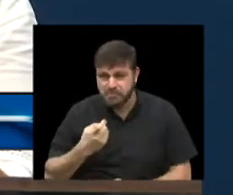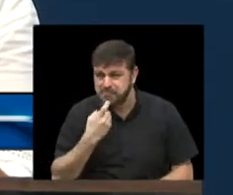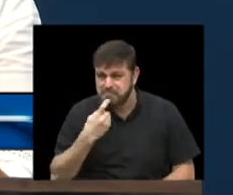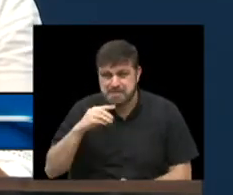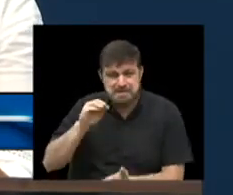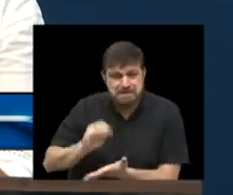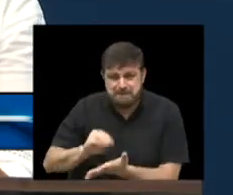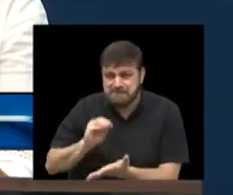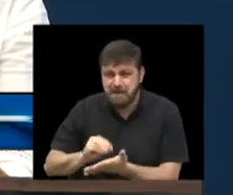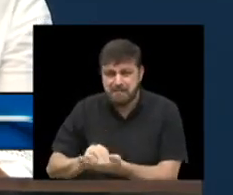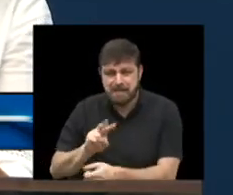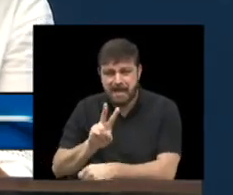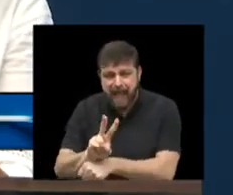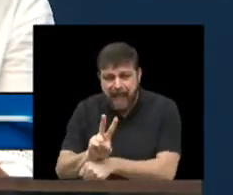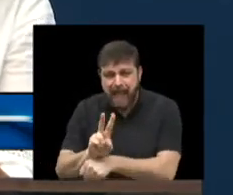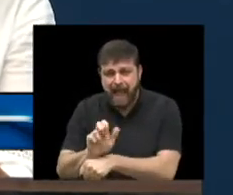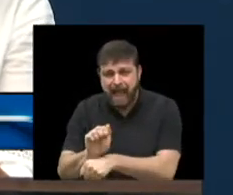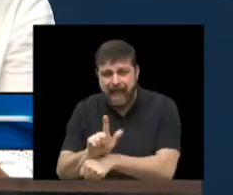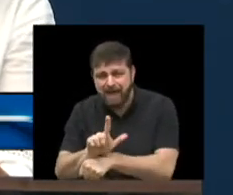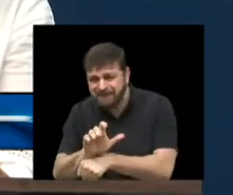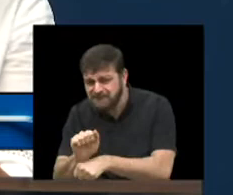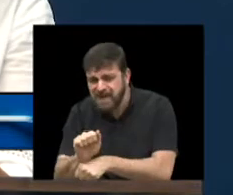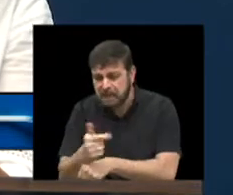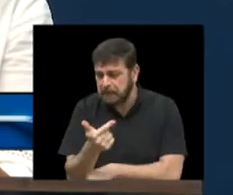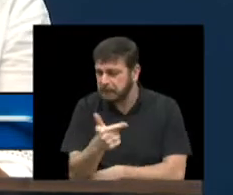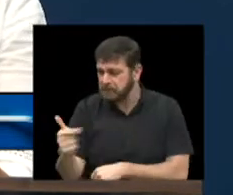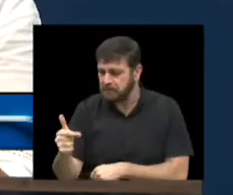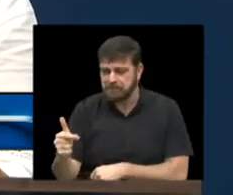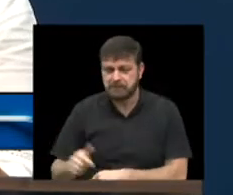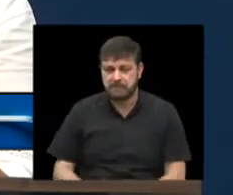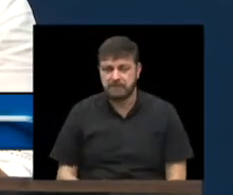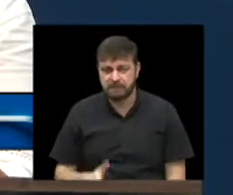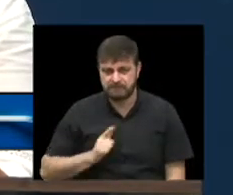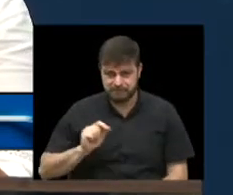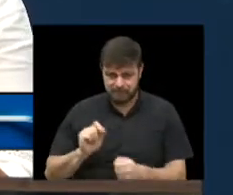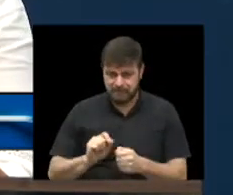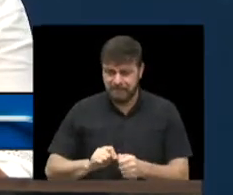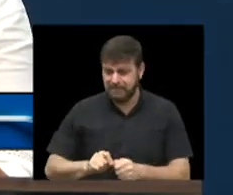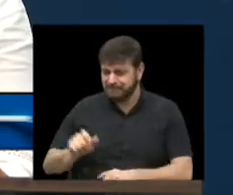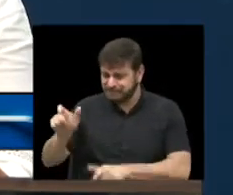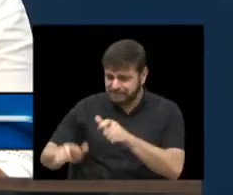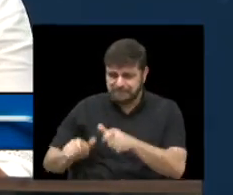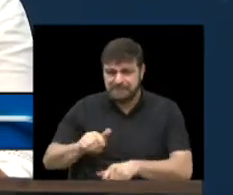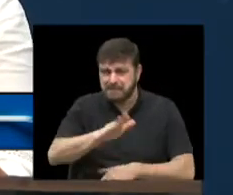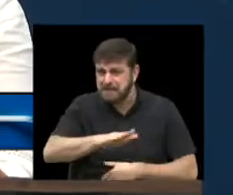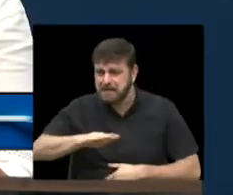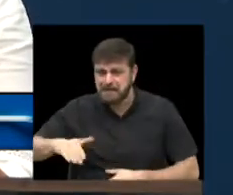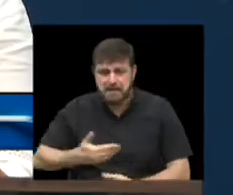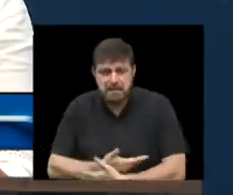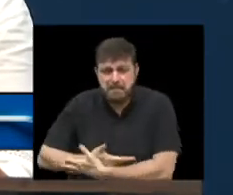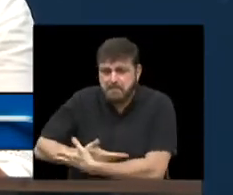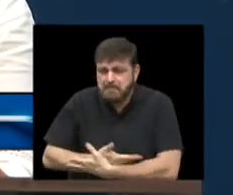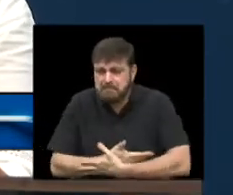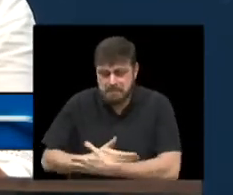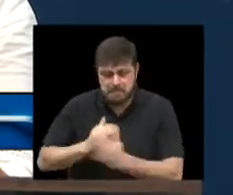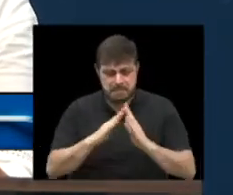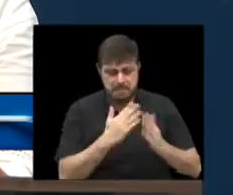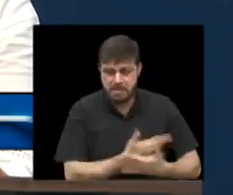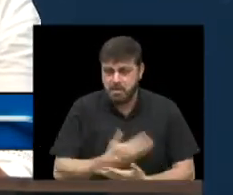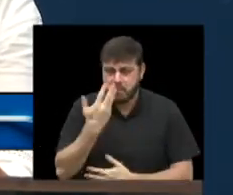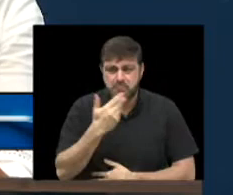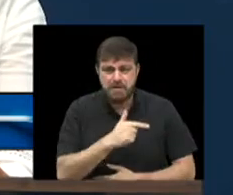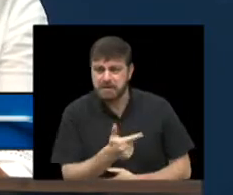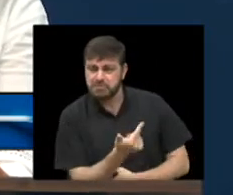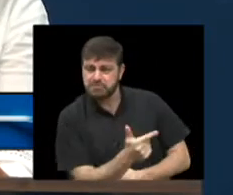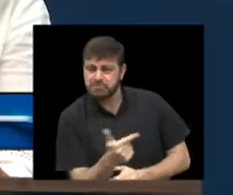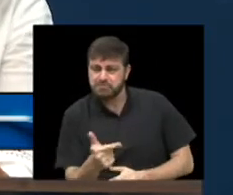problemas fundamentais do município, que traz impacto na vida das crianças, que cria uma deficiência